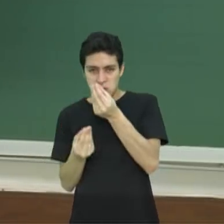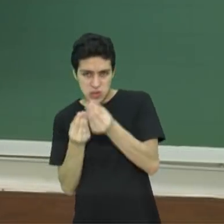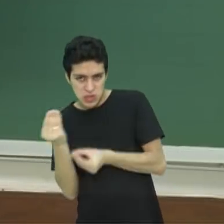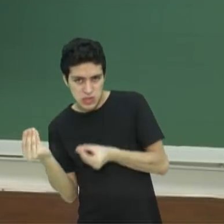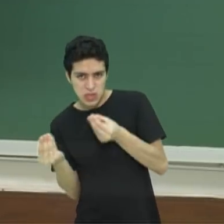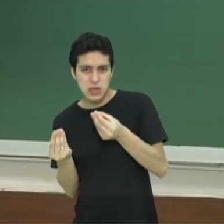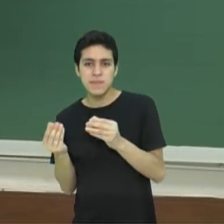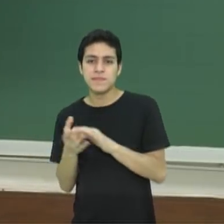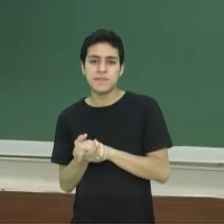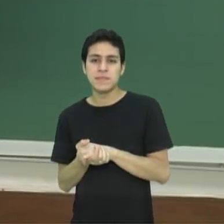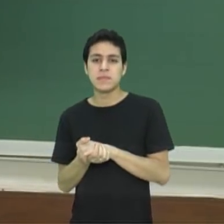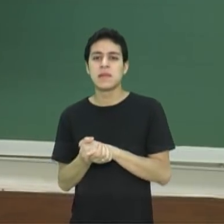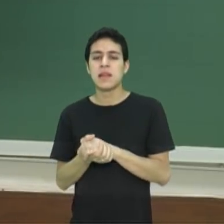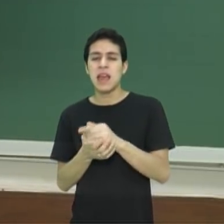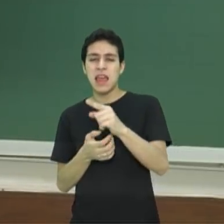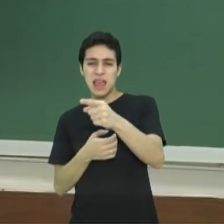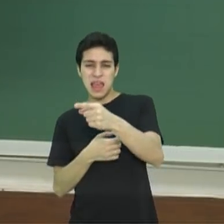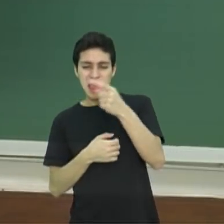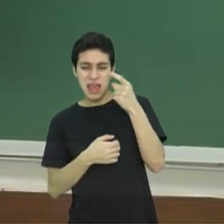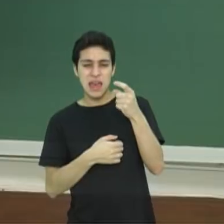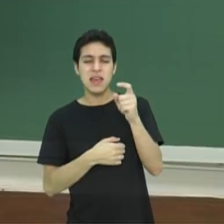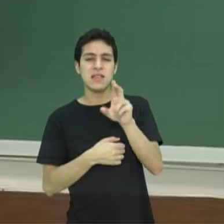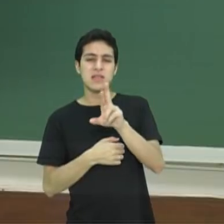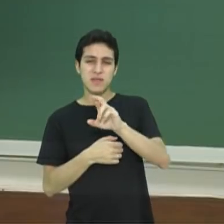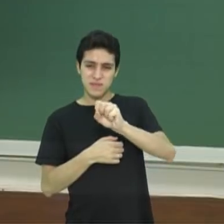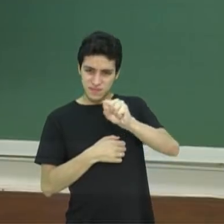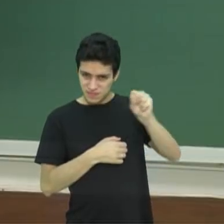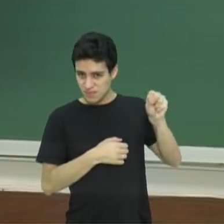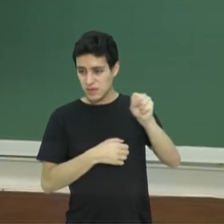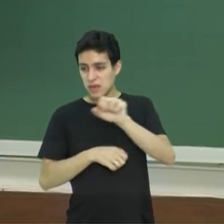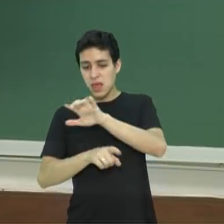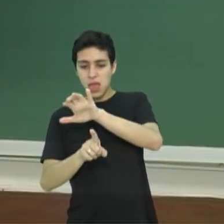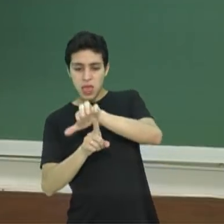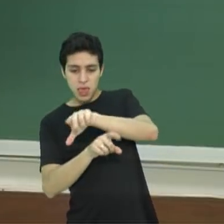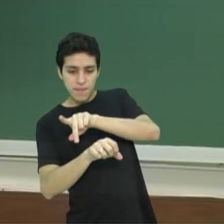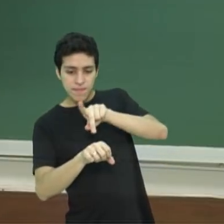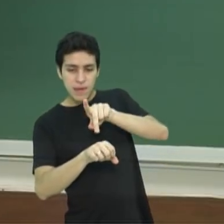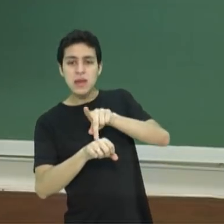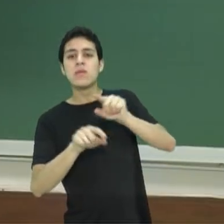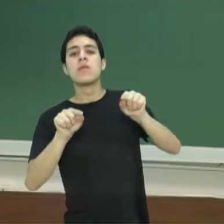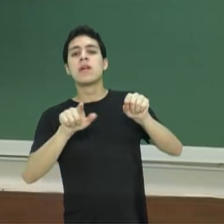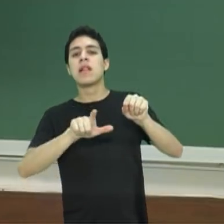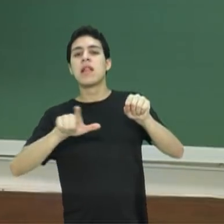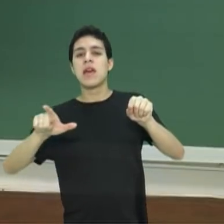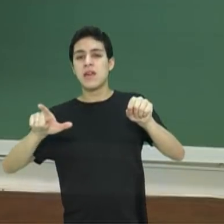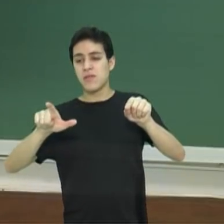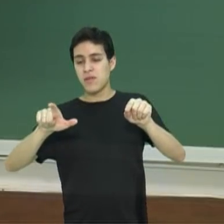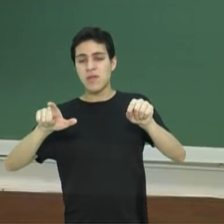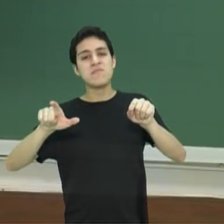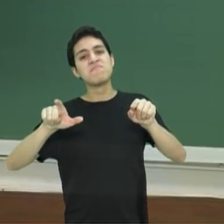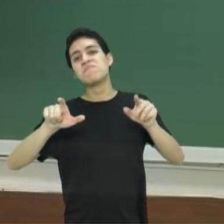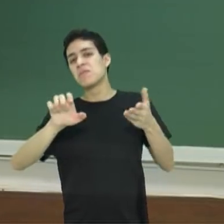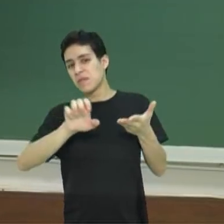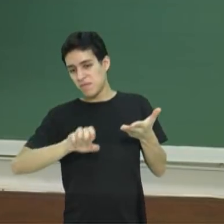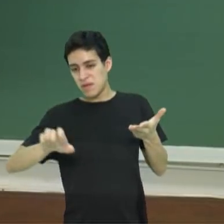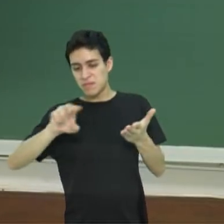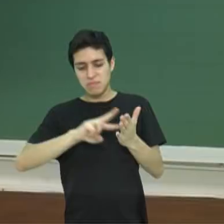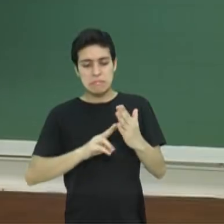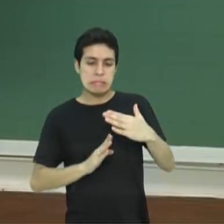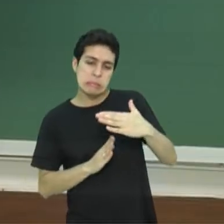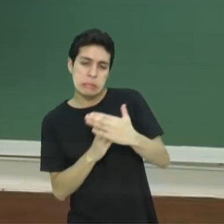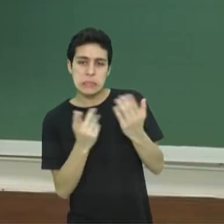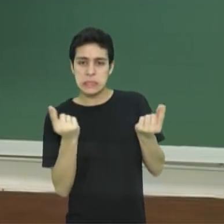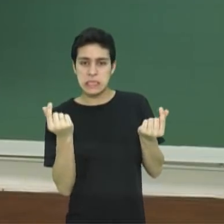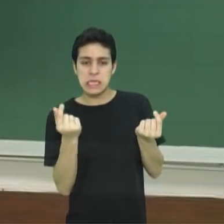da extinta União Soviética sobre esses países do leste europeu, acabou trazendo uma estagnação financeira, não houve